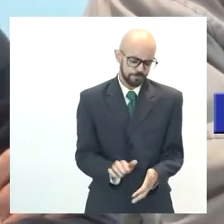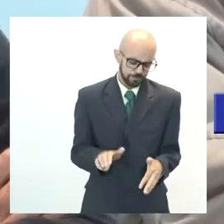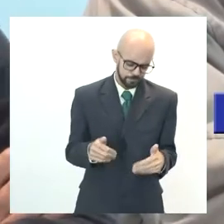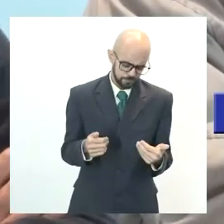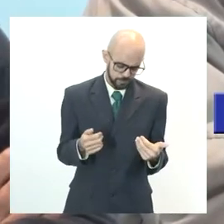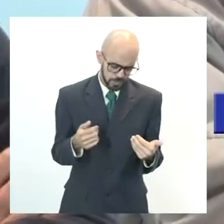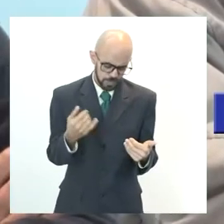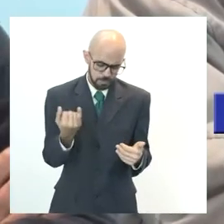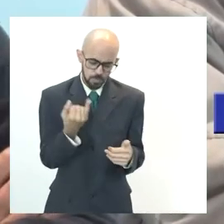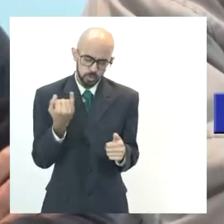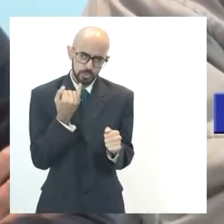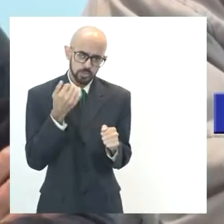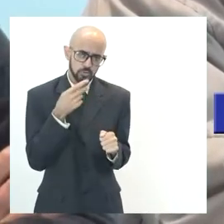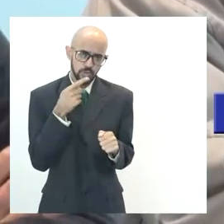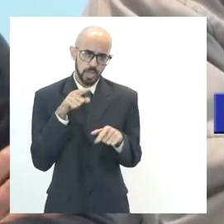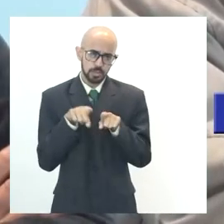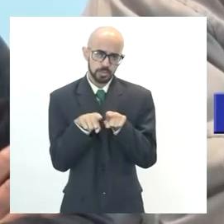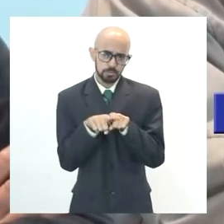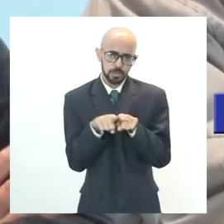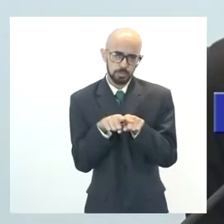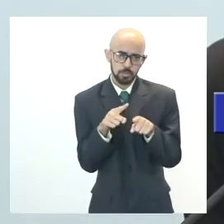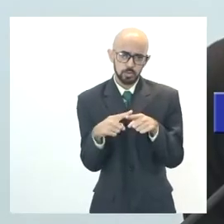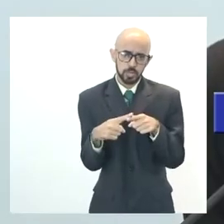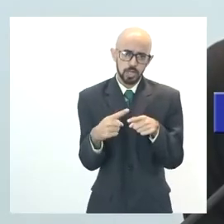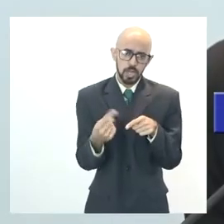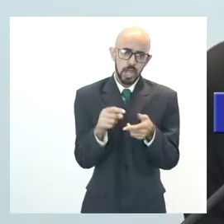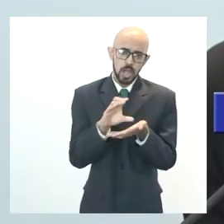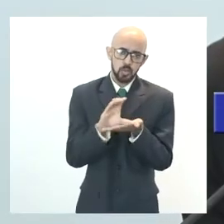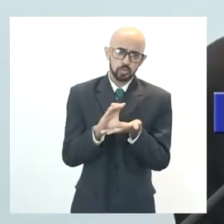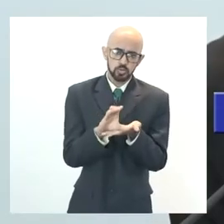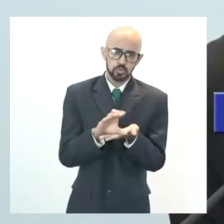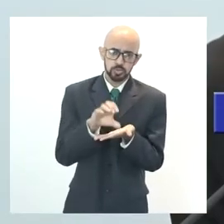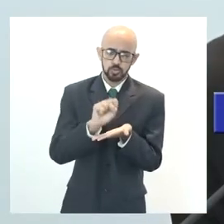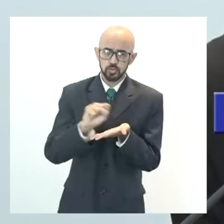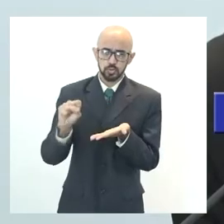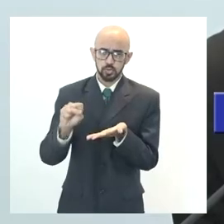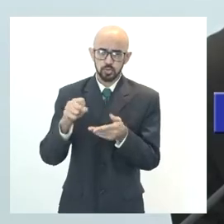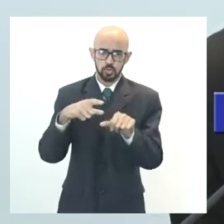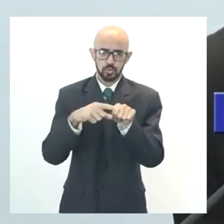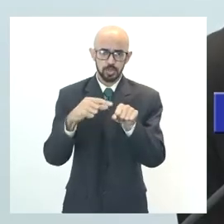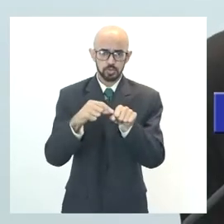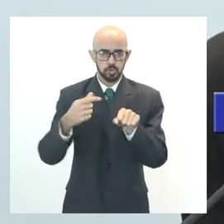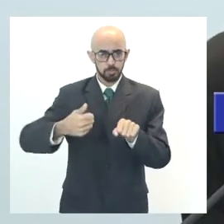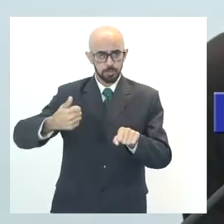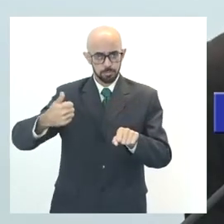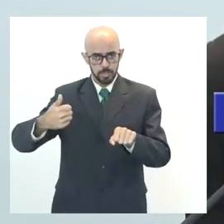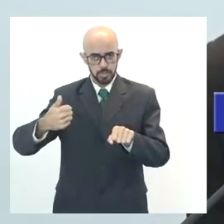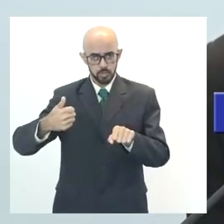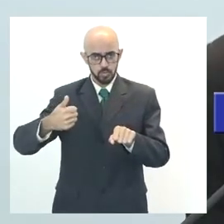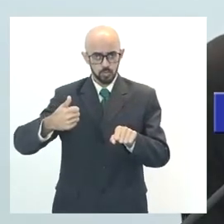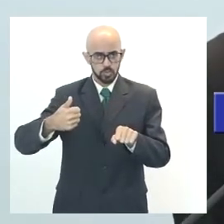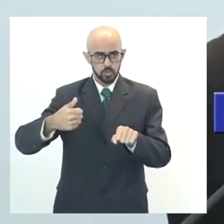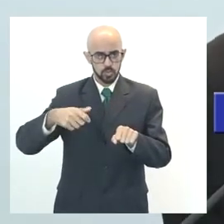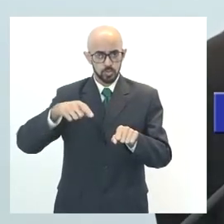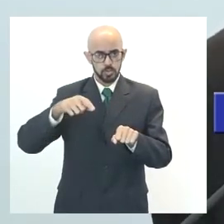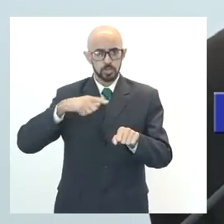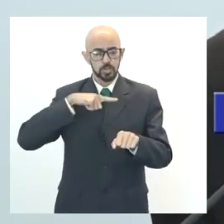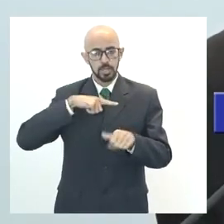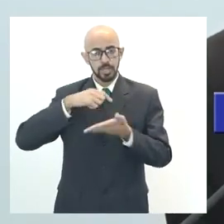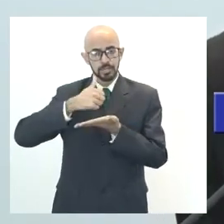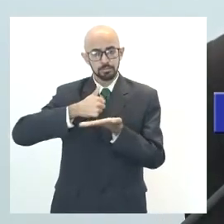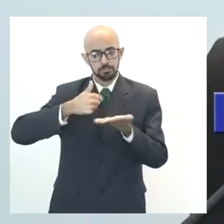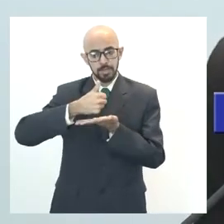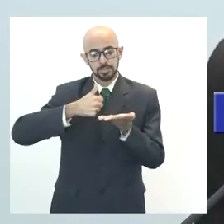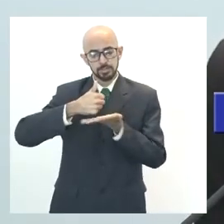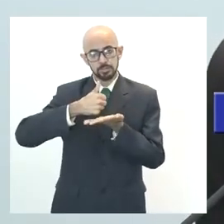registro a Constituição de 88 no seu artigo 1º tem os princípios fundamentais